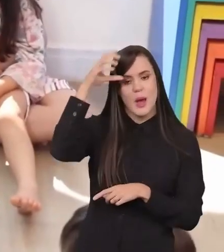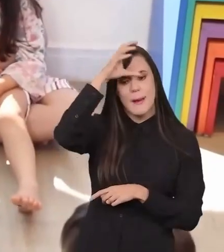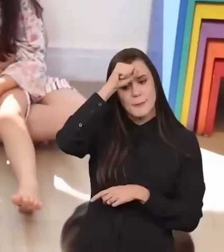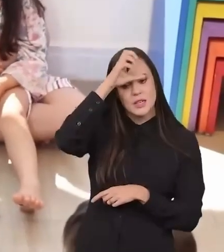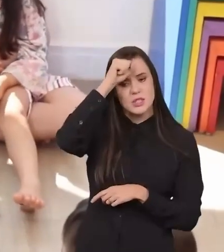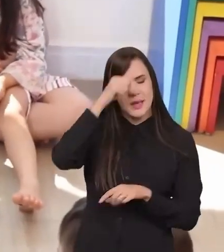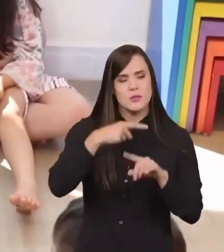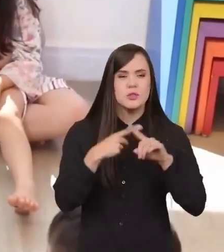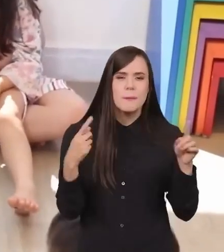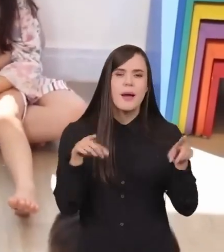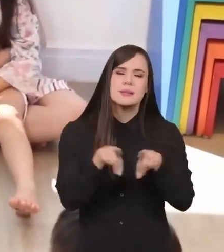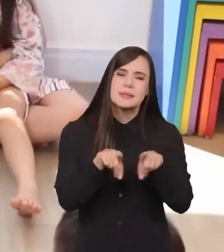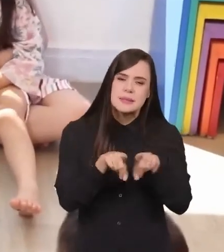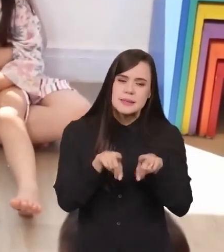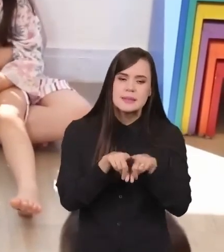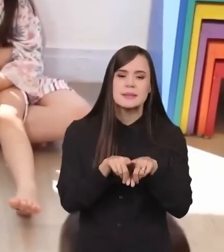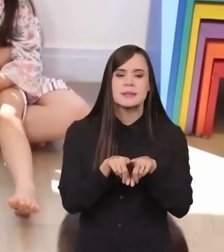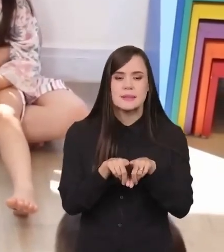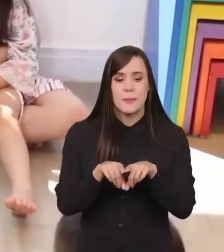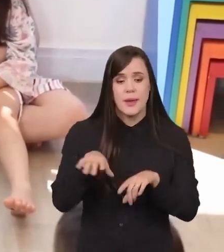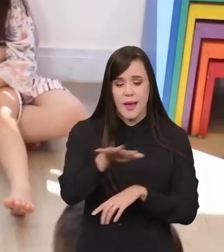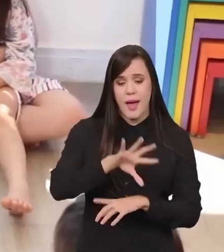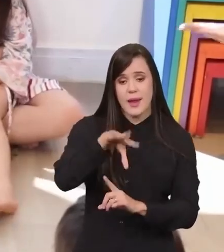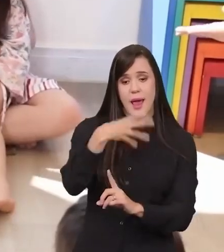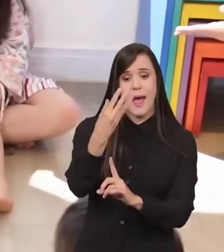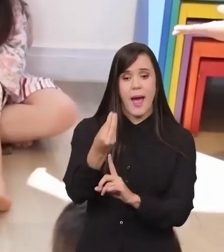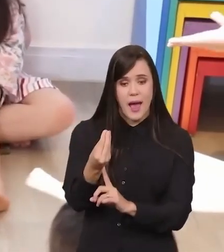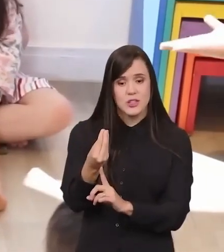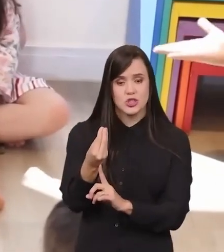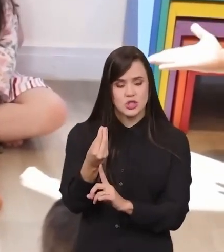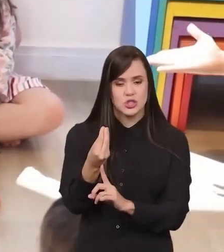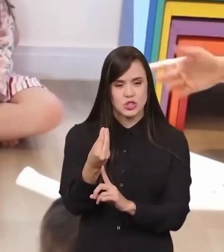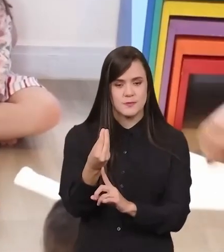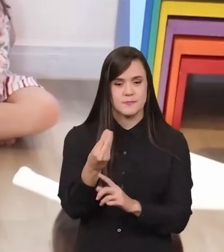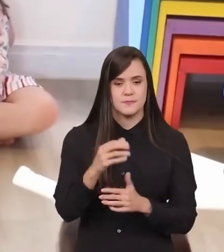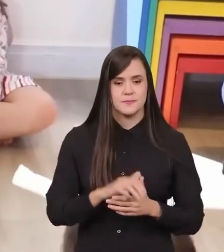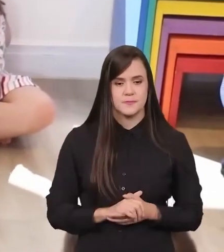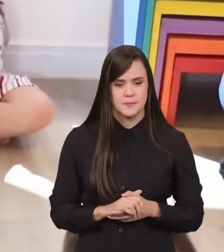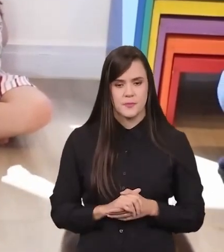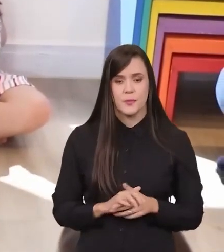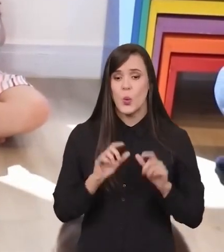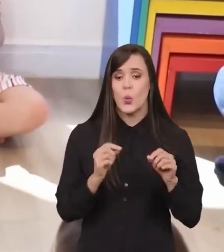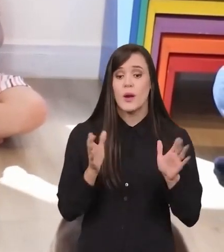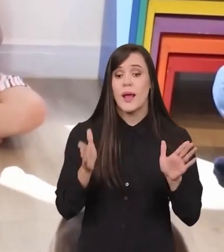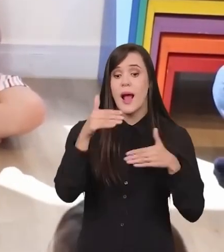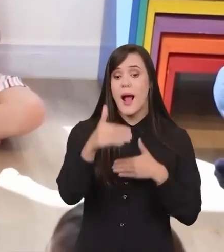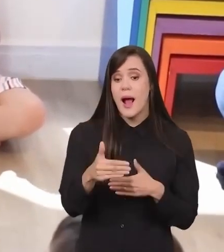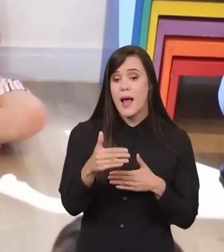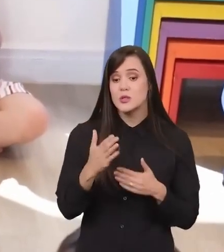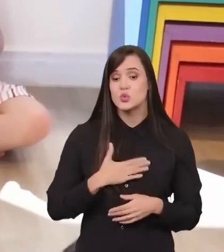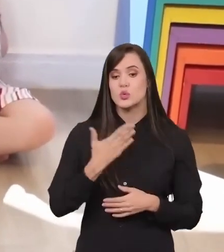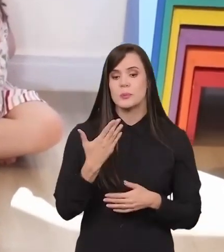aprendizagem, mas que também fizesse uma interface com a arte. Surpresa! O que tem na caixa surpresa, Maju? Aí